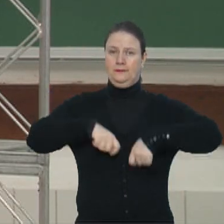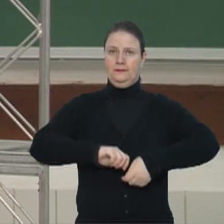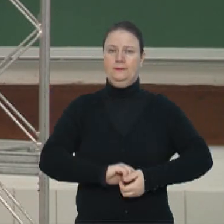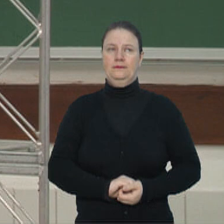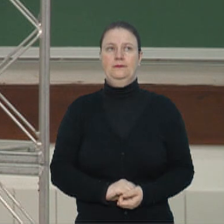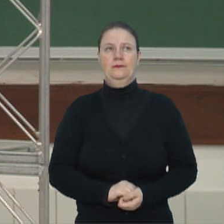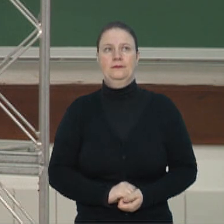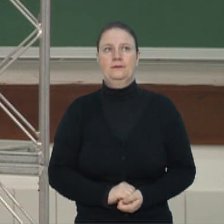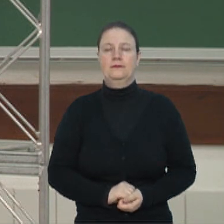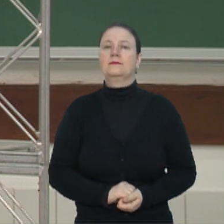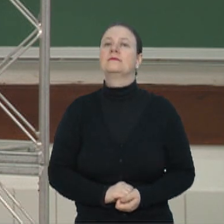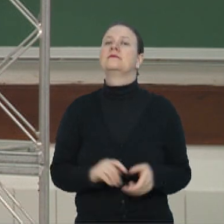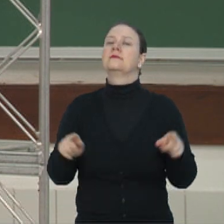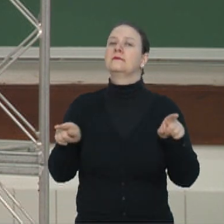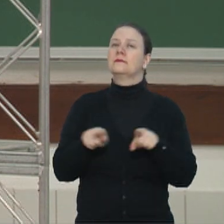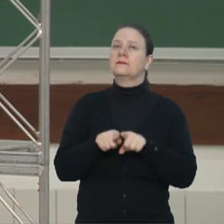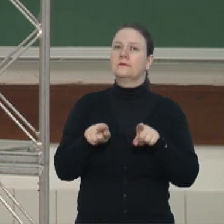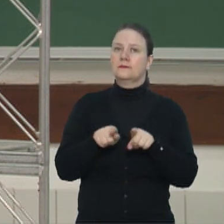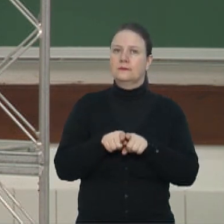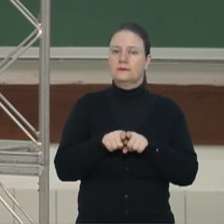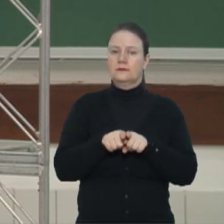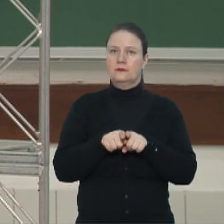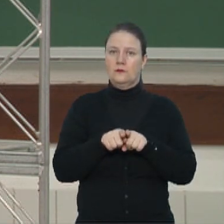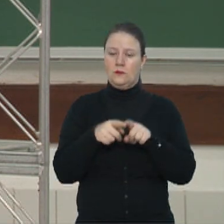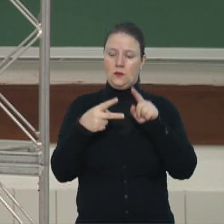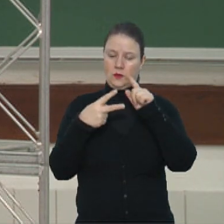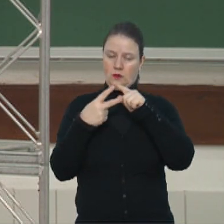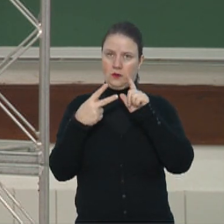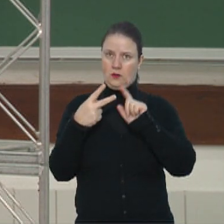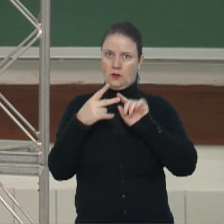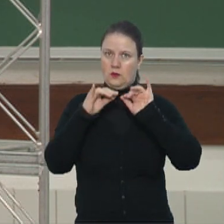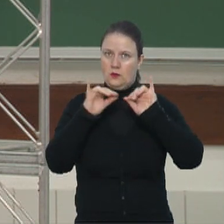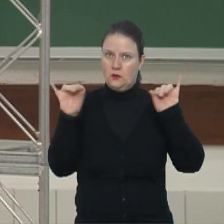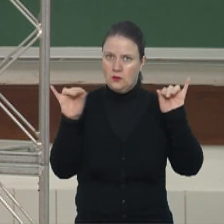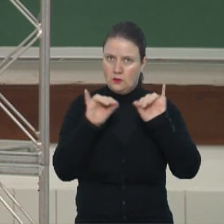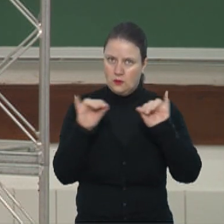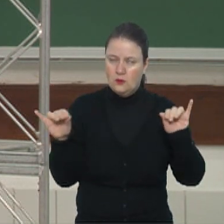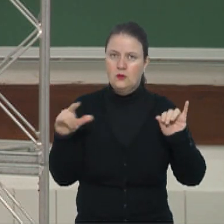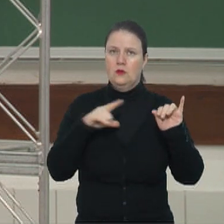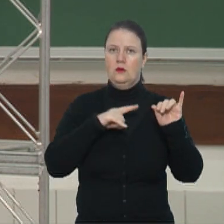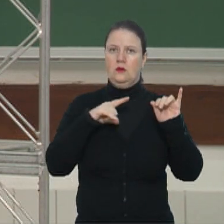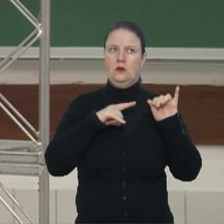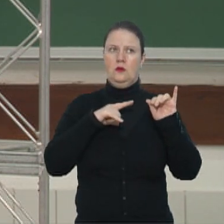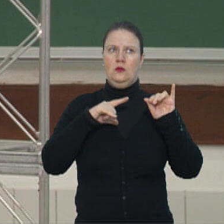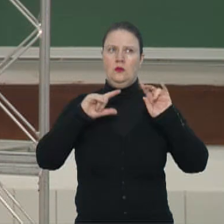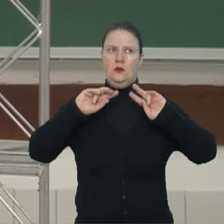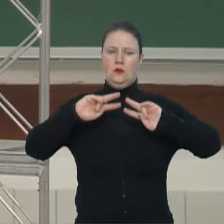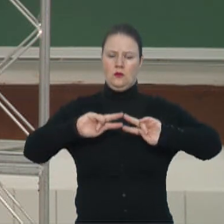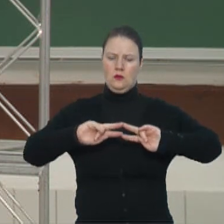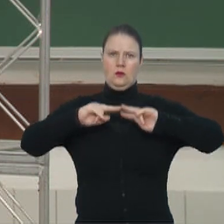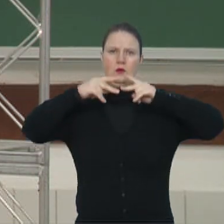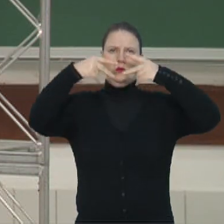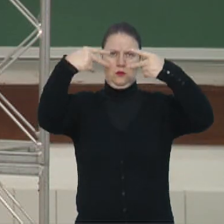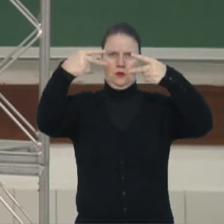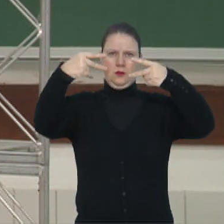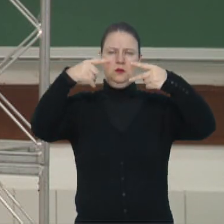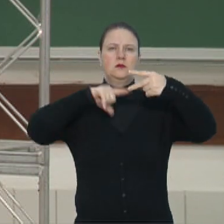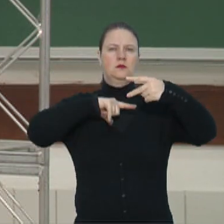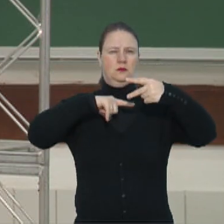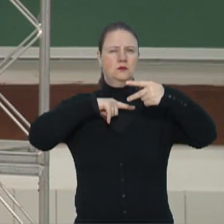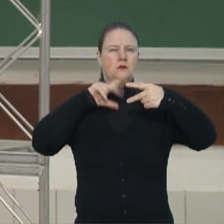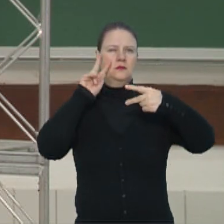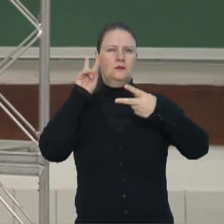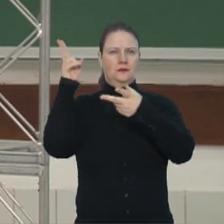Eu retirei então ali desses dois anúncios onde nós temos linking words. Já vamos falar um pouquinho mais sobre